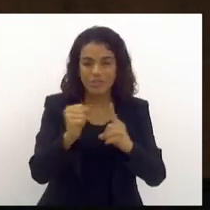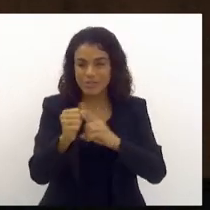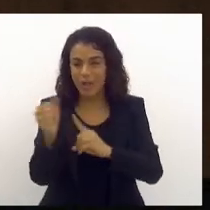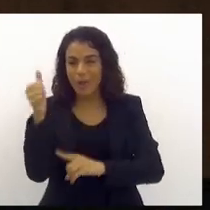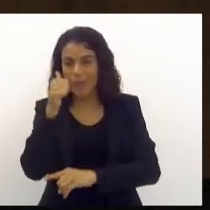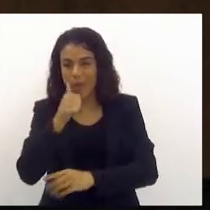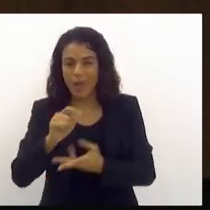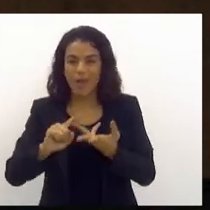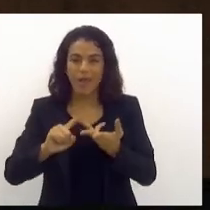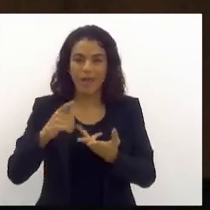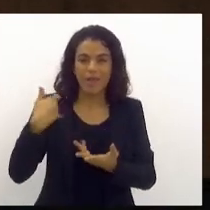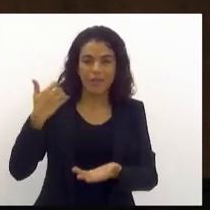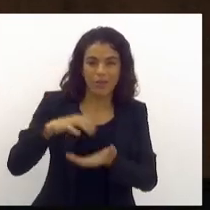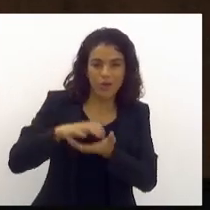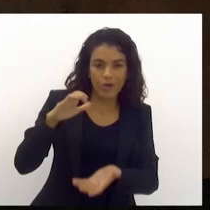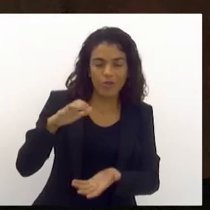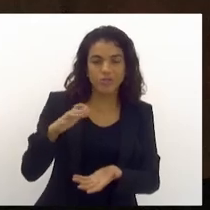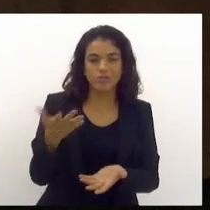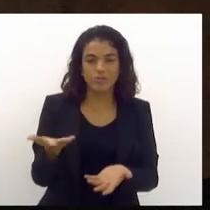mulher, idoso,